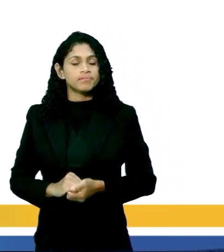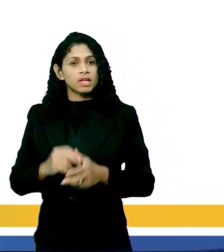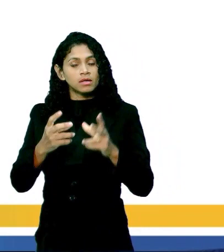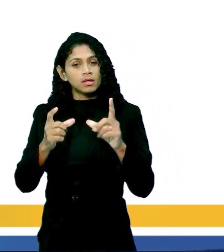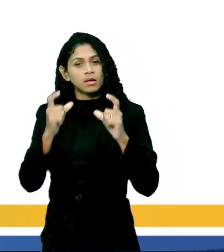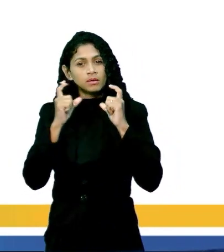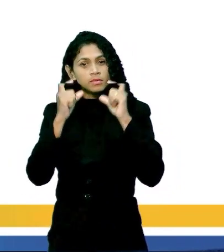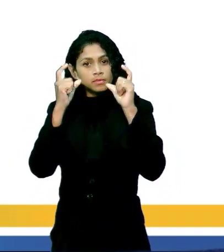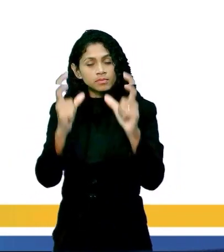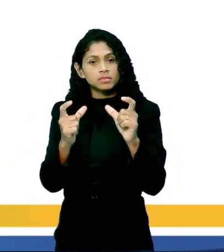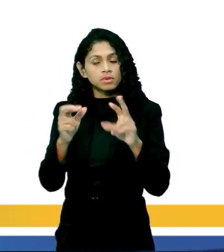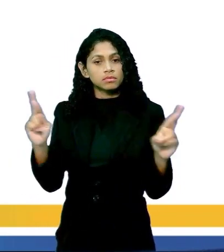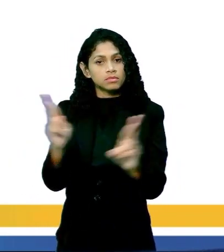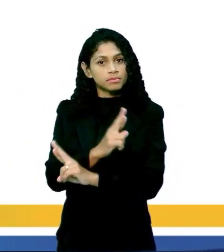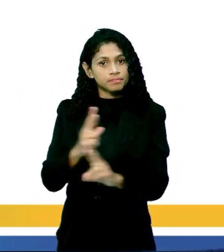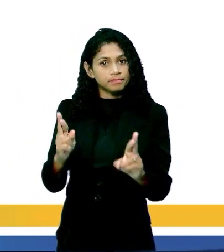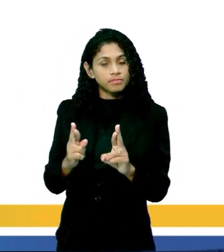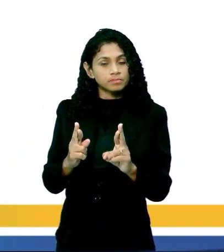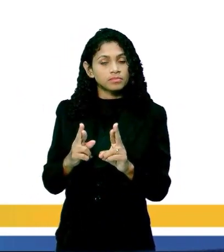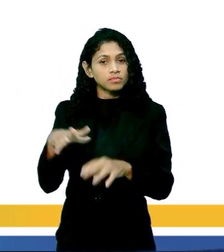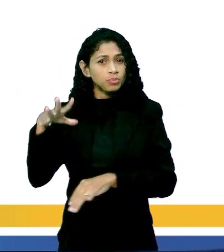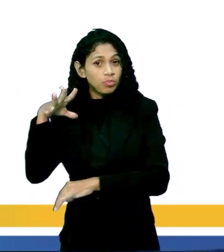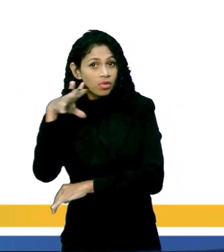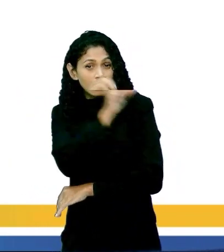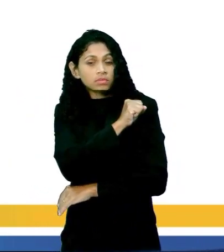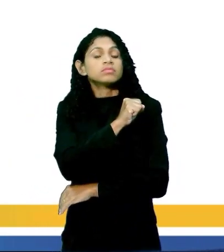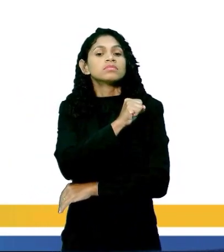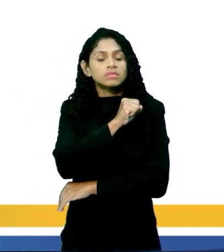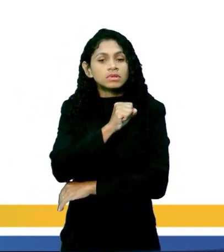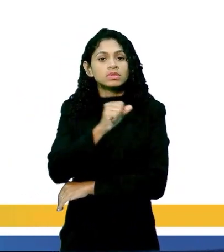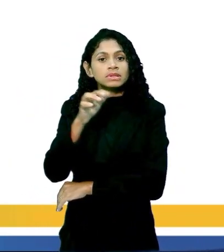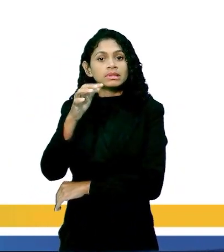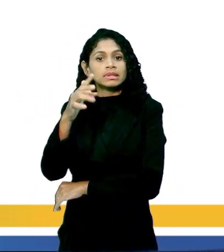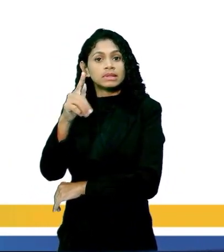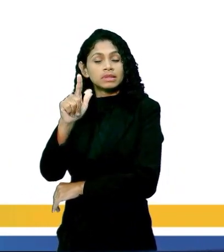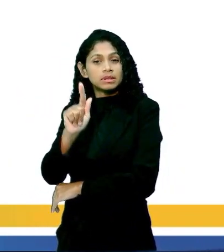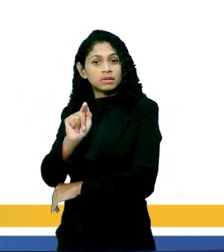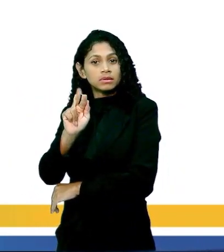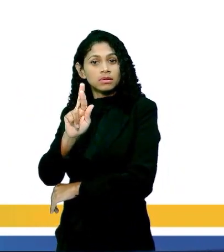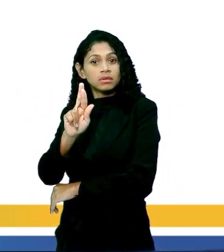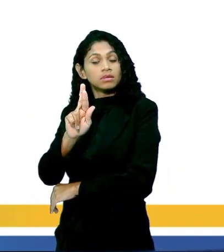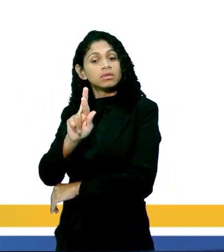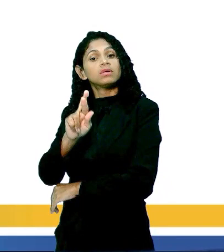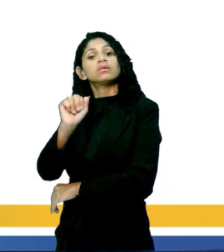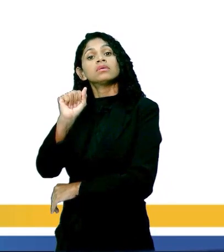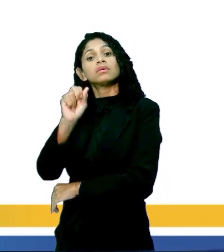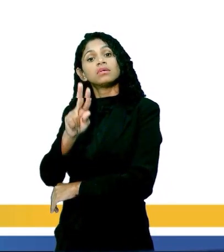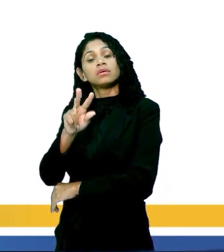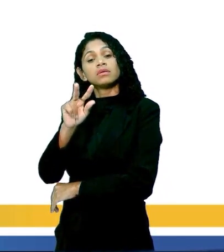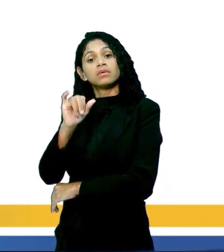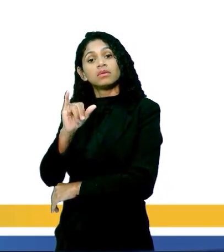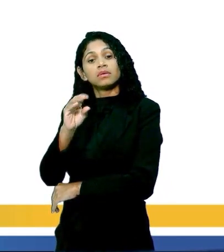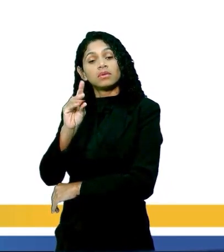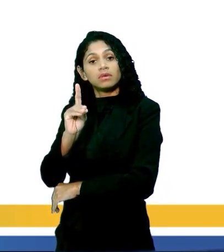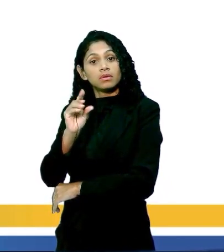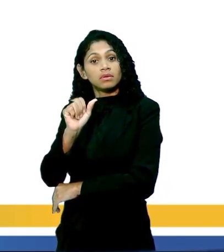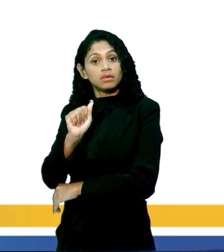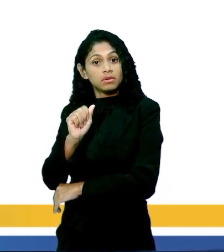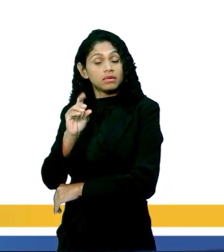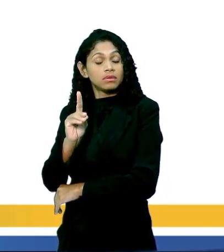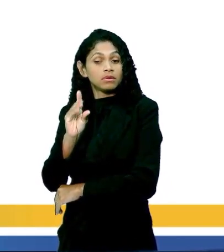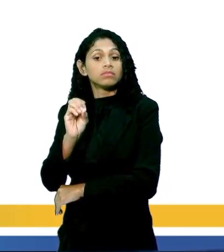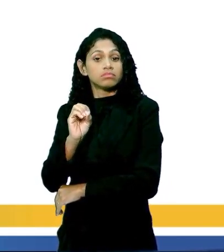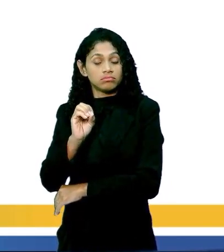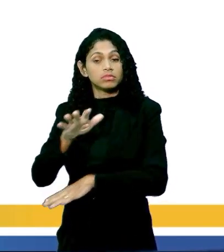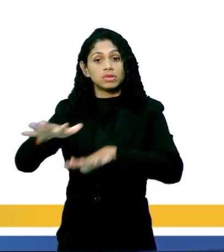estamos relacionando a aceleração da gravidade. Quando eu falo aceleração de gravidade, estou levando em consideração